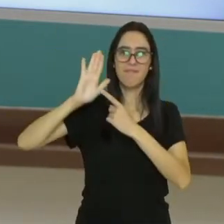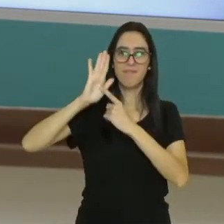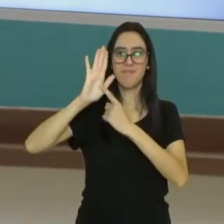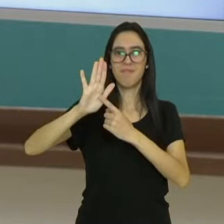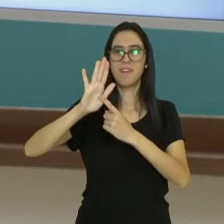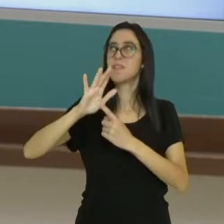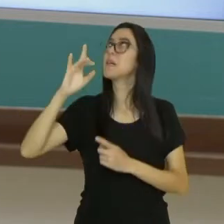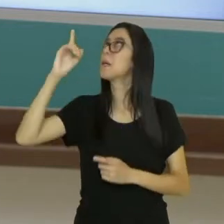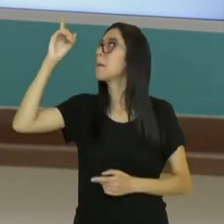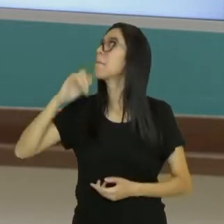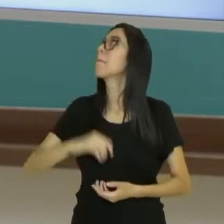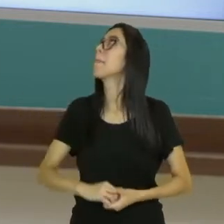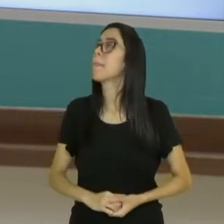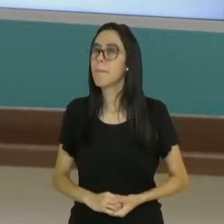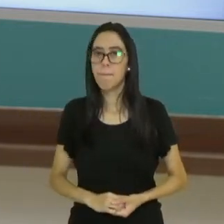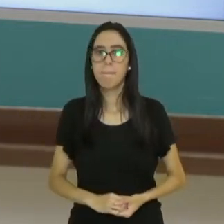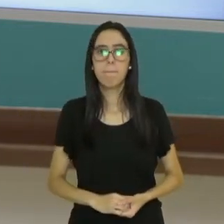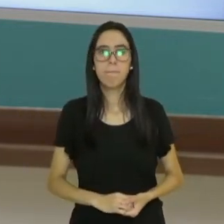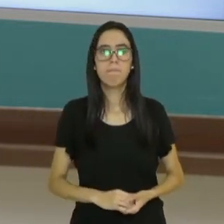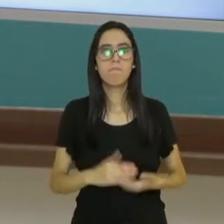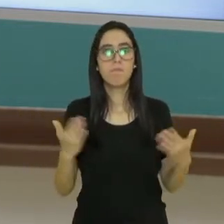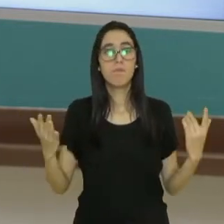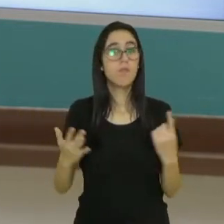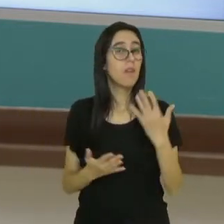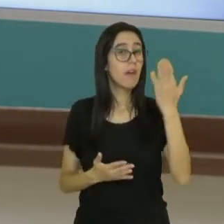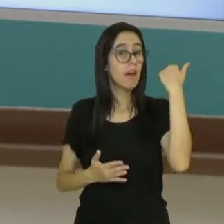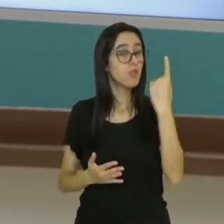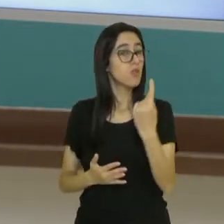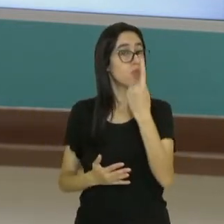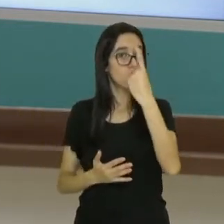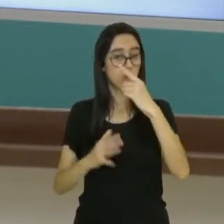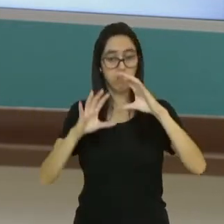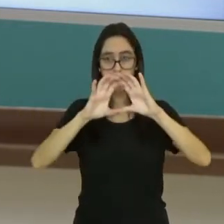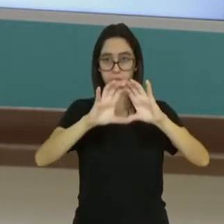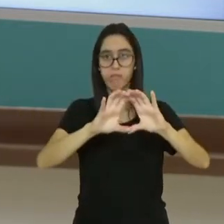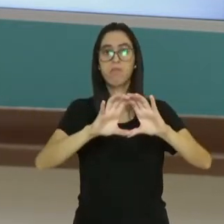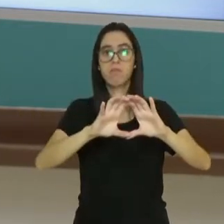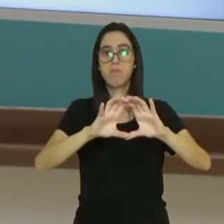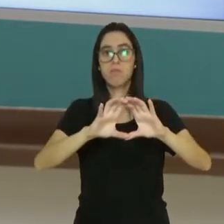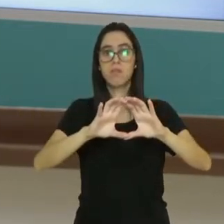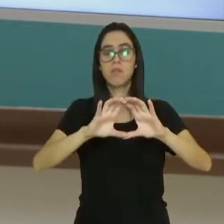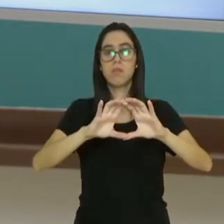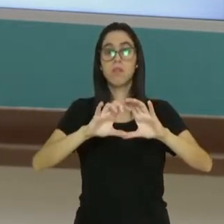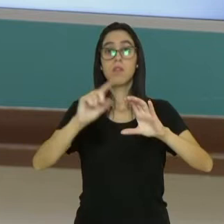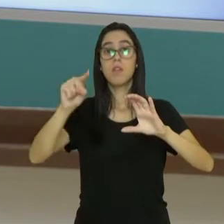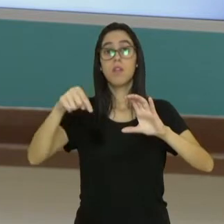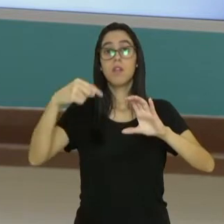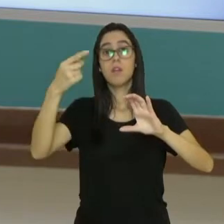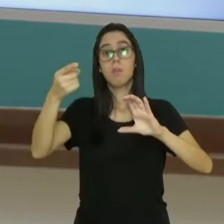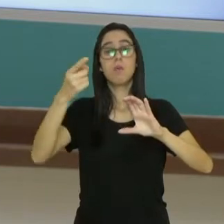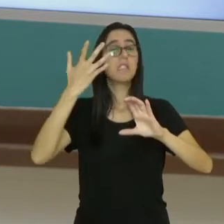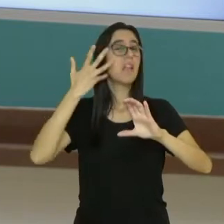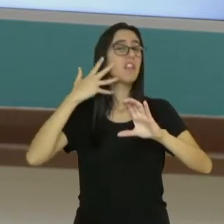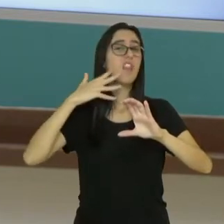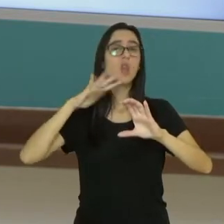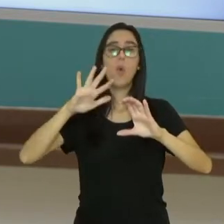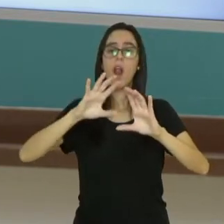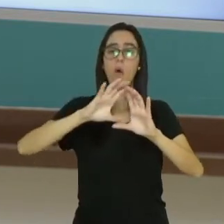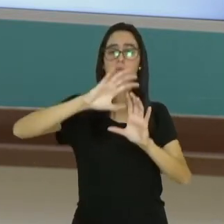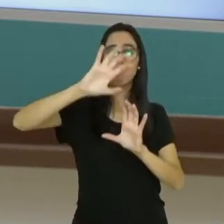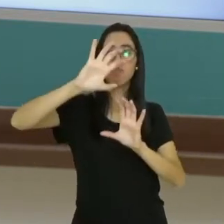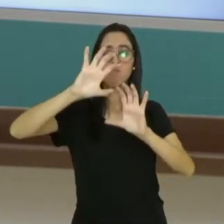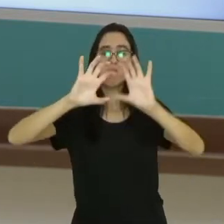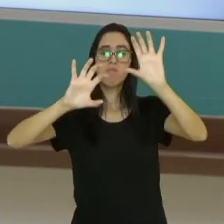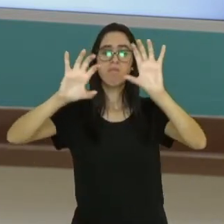animação ali do lado, Então, um único continente, conforme a dinâmica natural da Terra vai acontecendo,